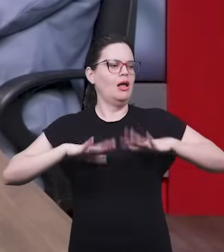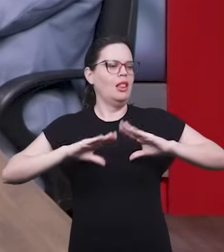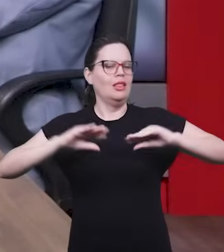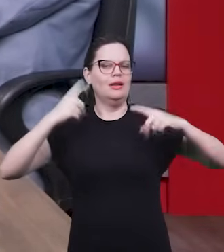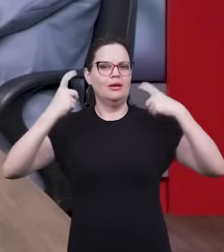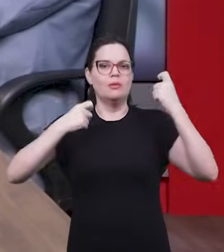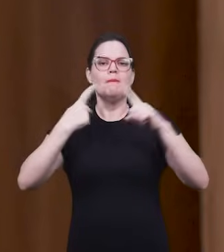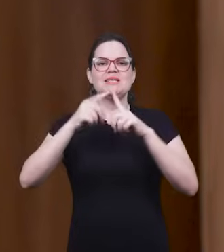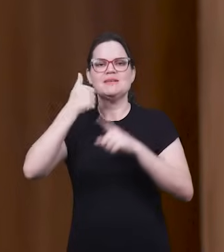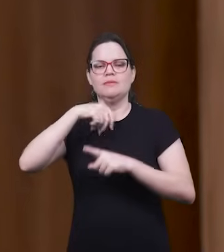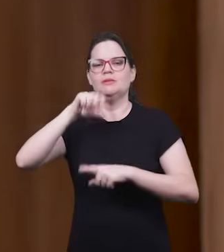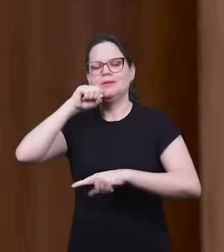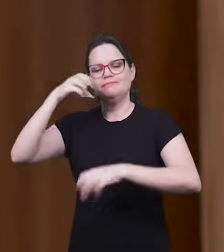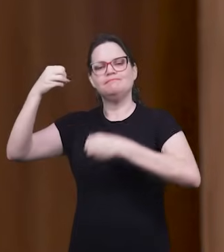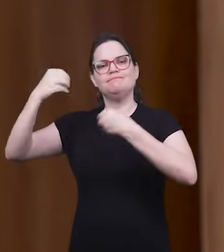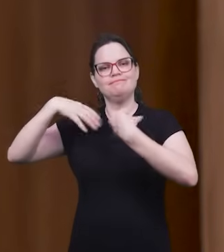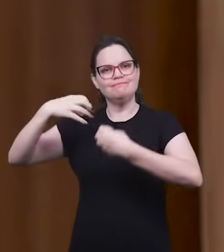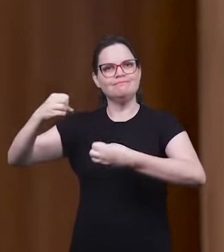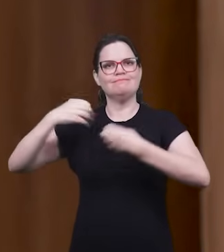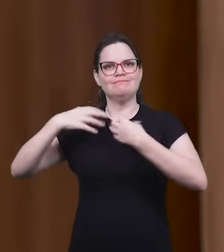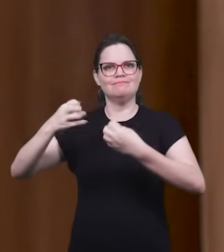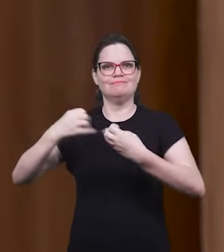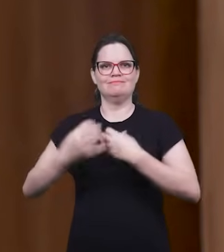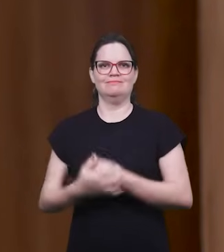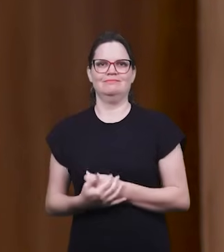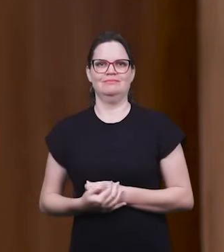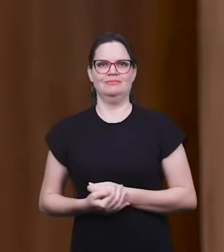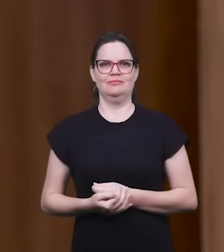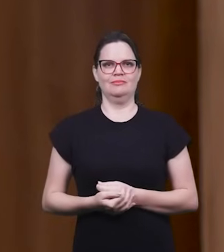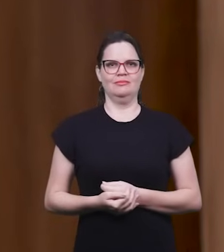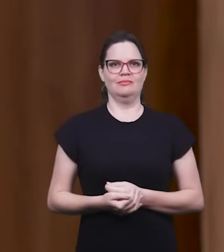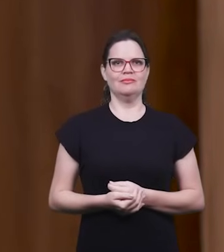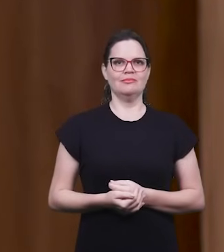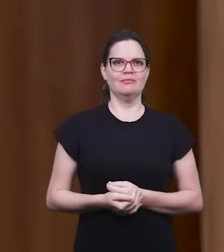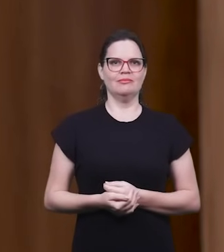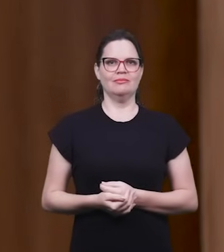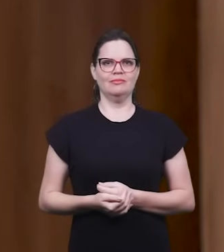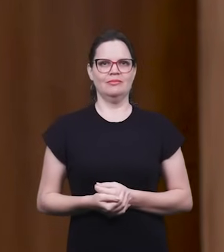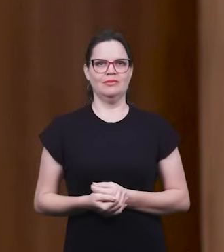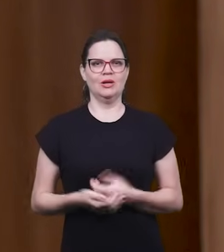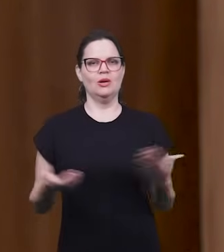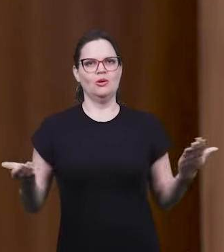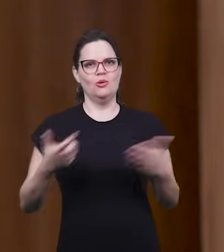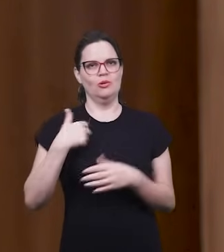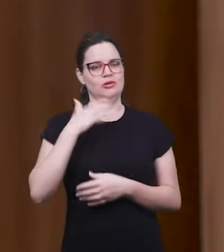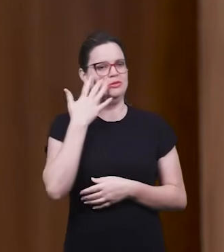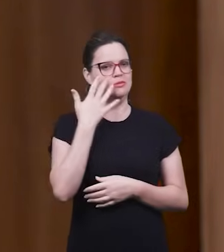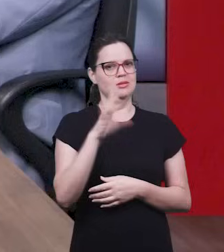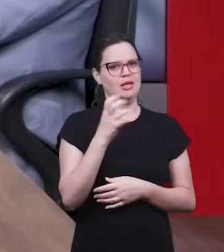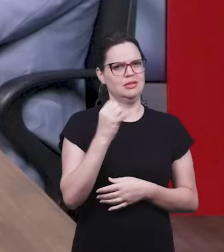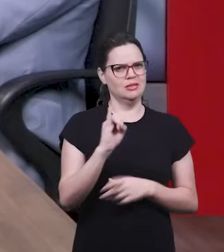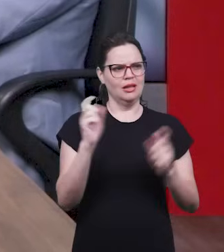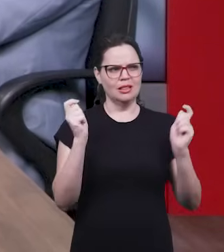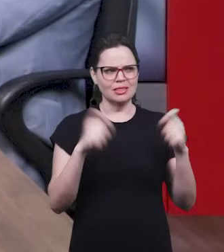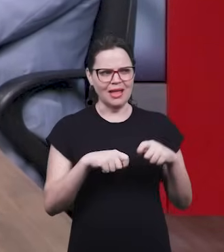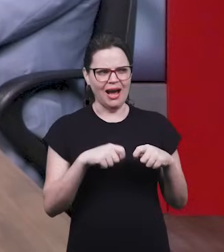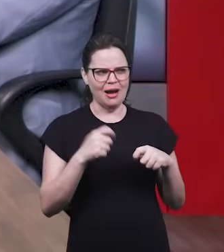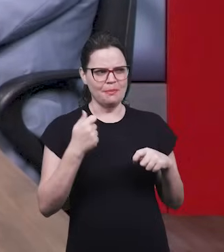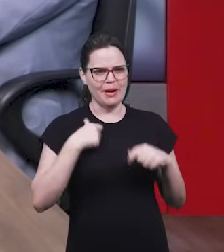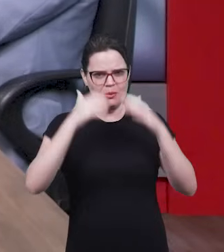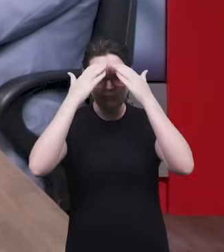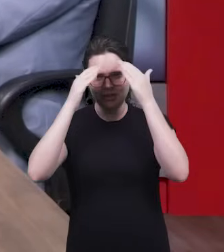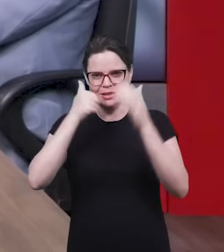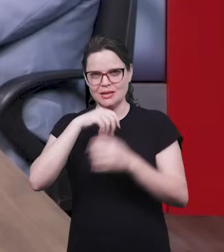grande lição. E eu aprendi. Hoje eu não sei se vale a pena ouvir o que mãe fala, né? Claro que vale.